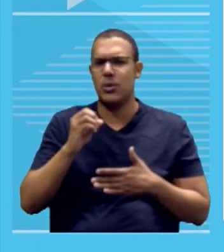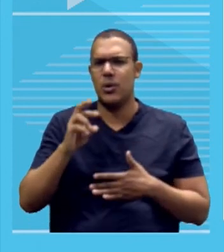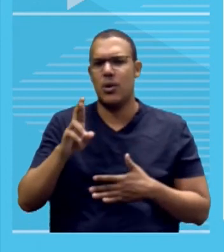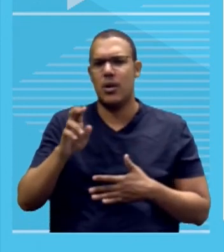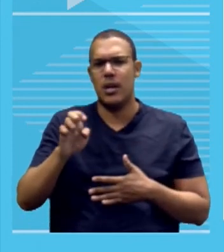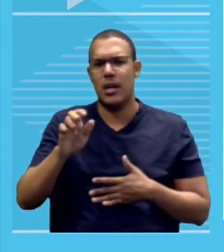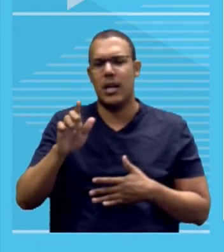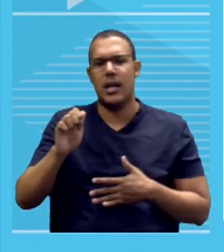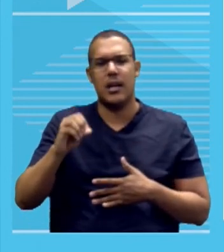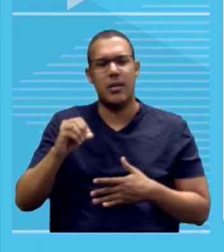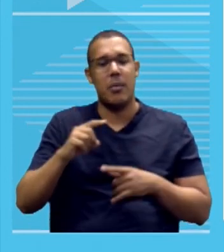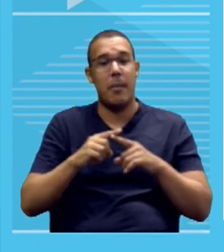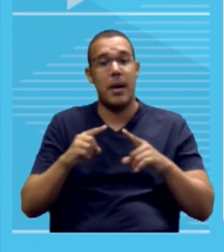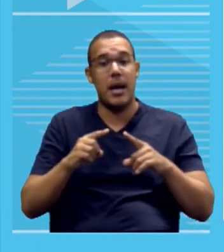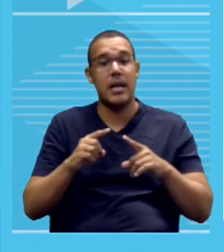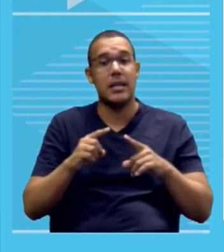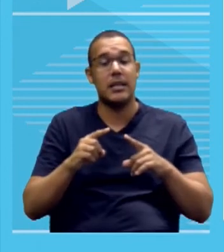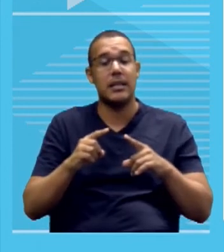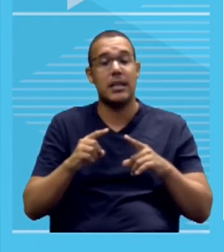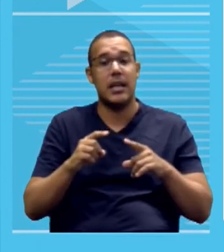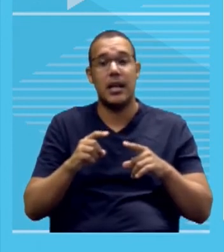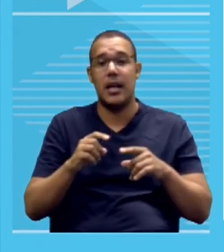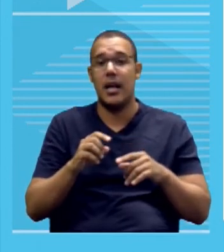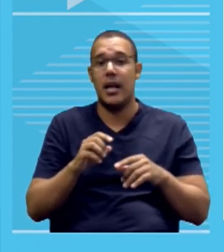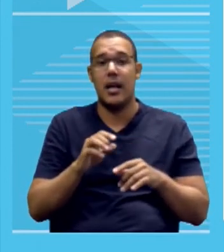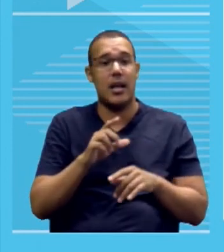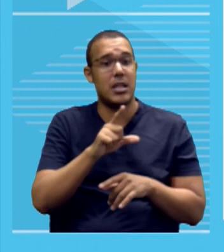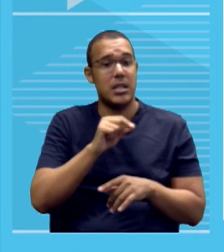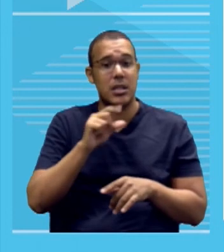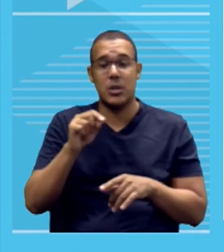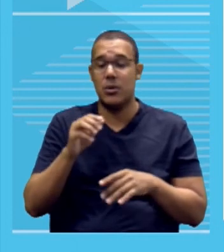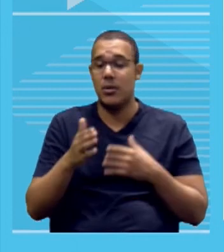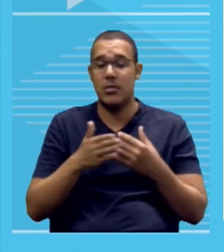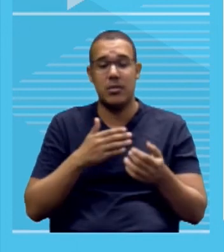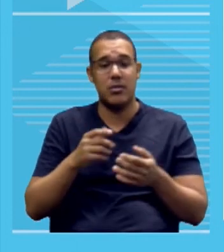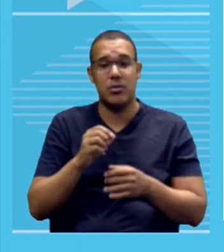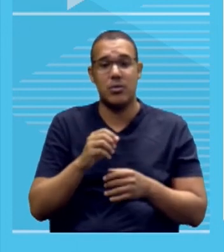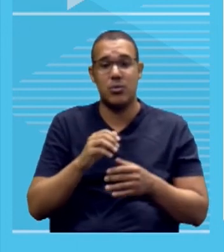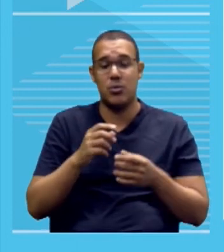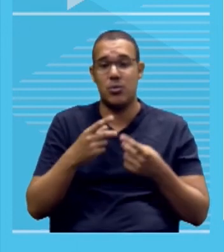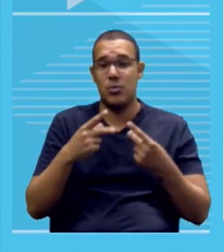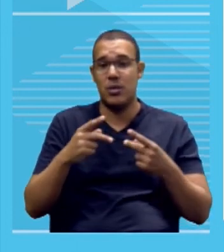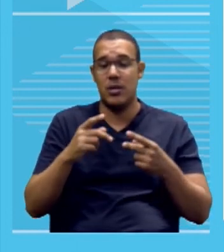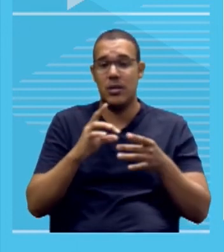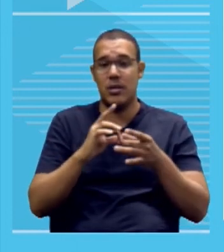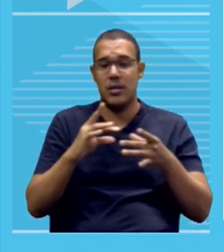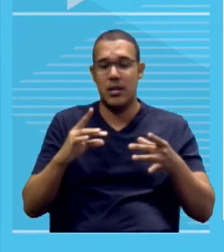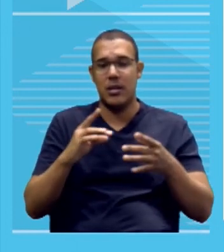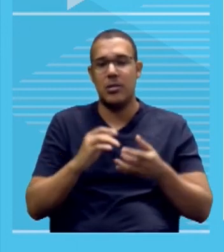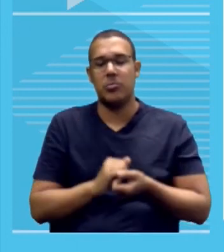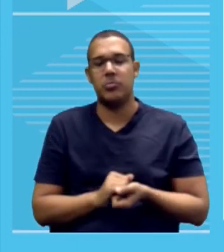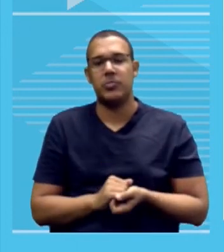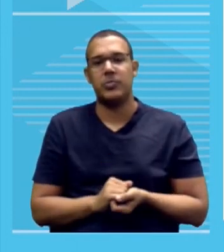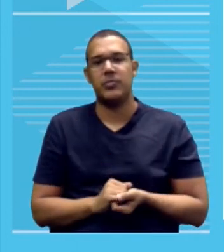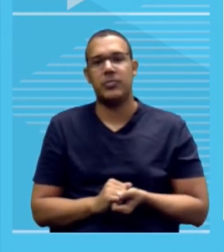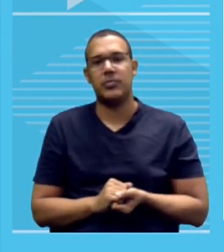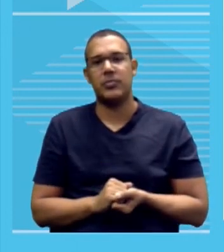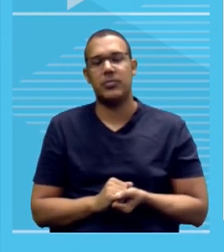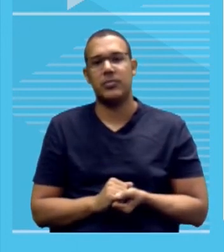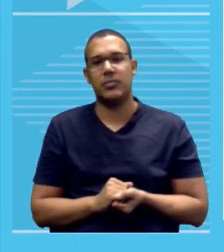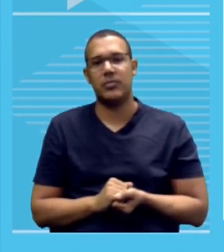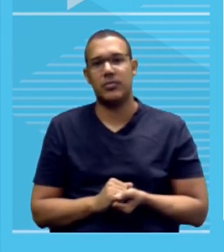mas é que tá cada um vai fazer da melhor maneira possível daquilo que gosta daquilo que tem interesse Tá bom